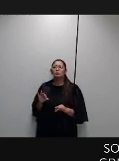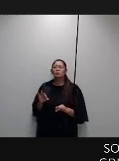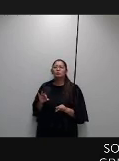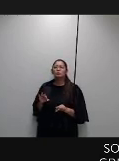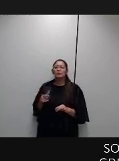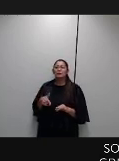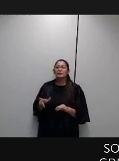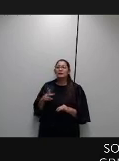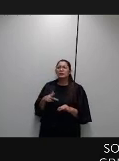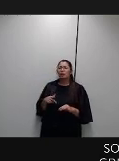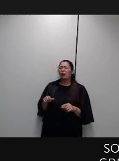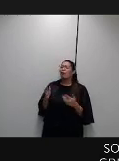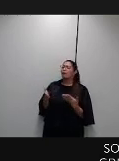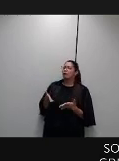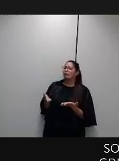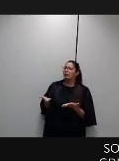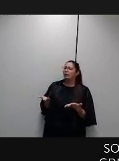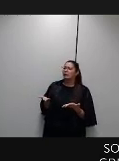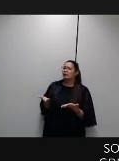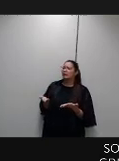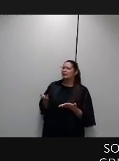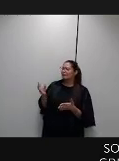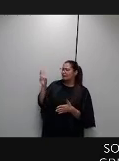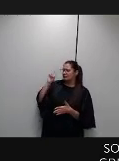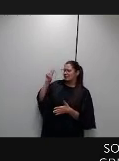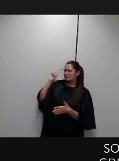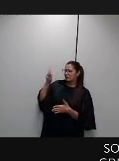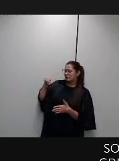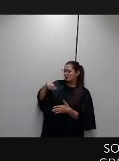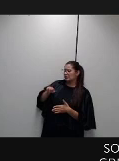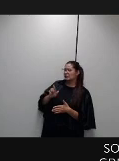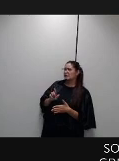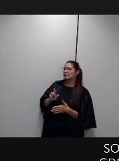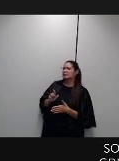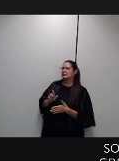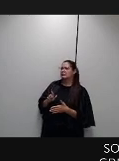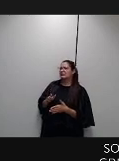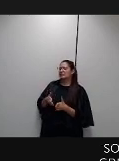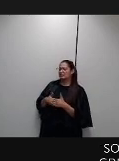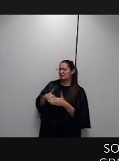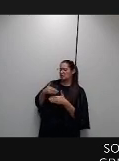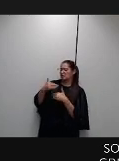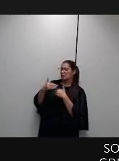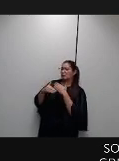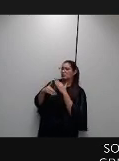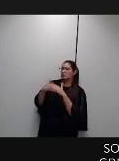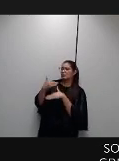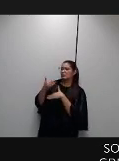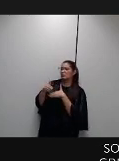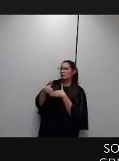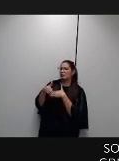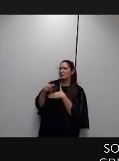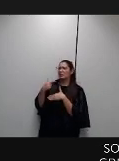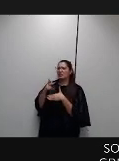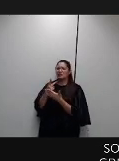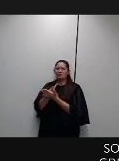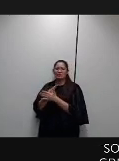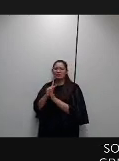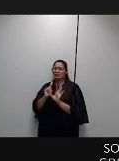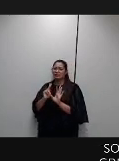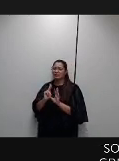agora a história dessa evolução e do arquivo do rock masculina